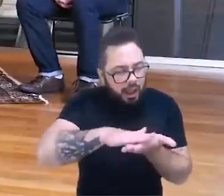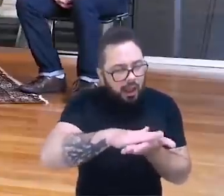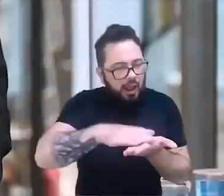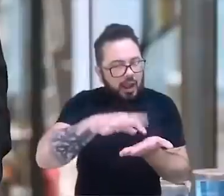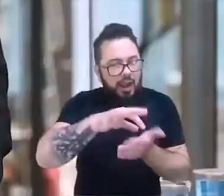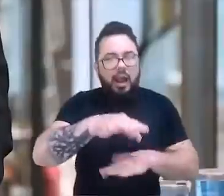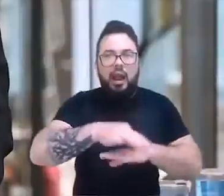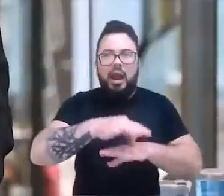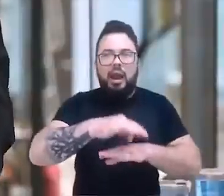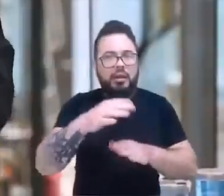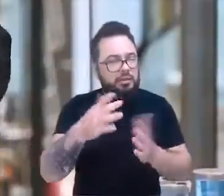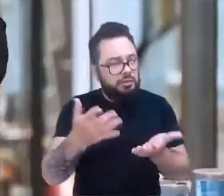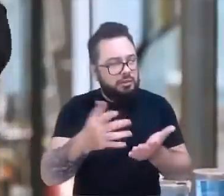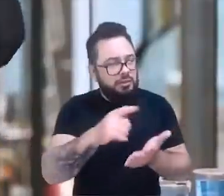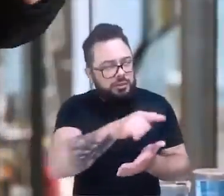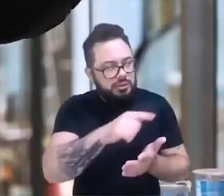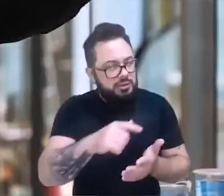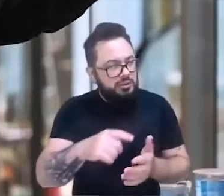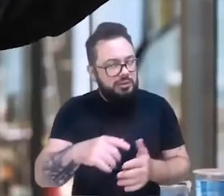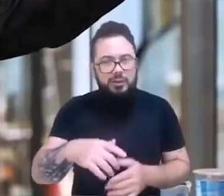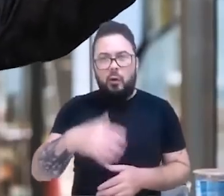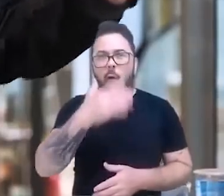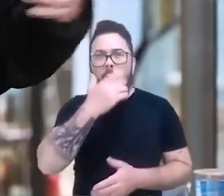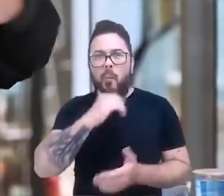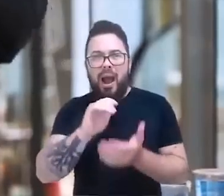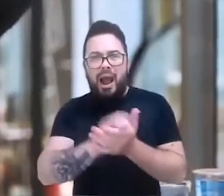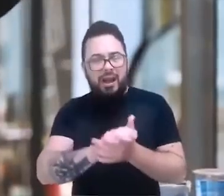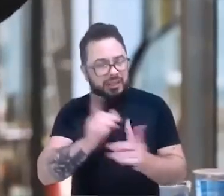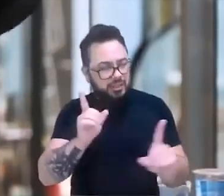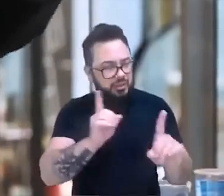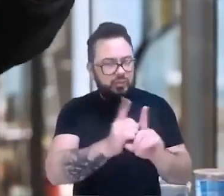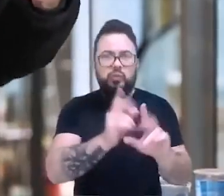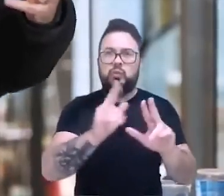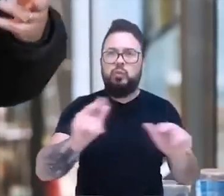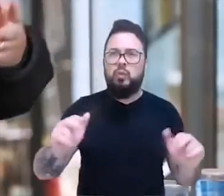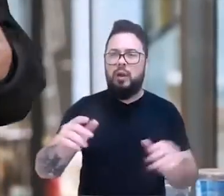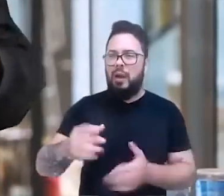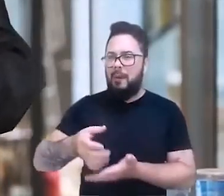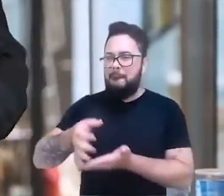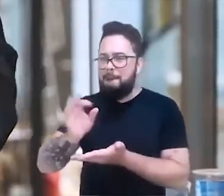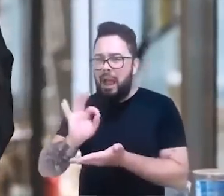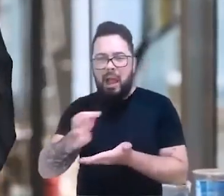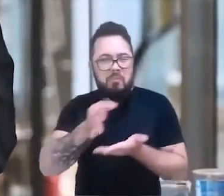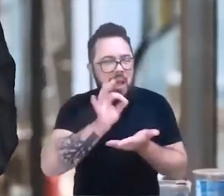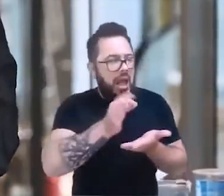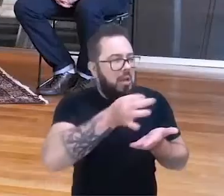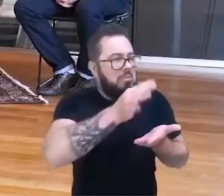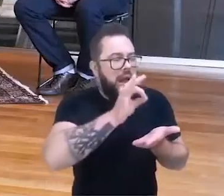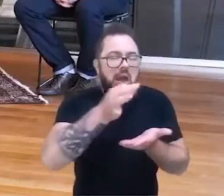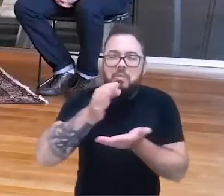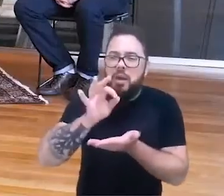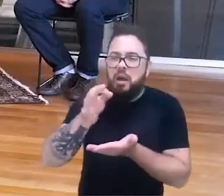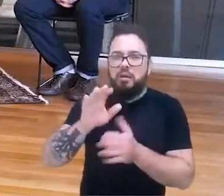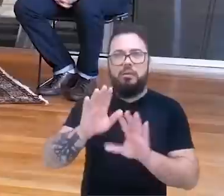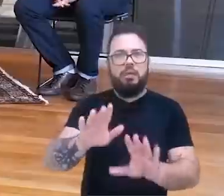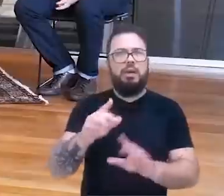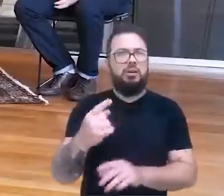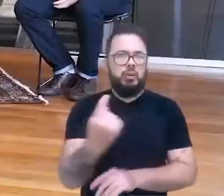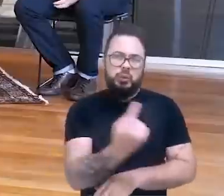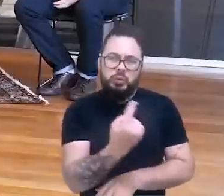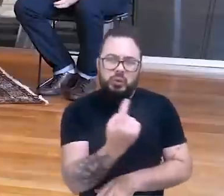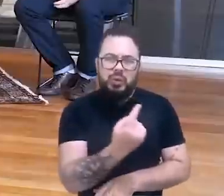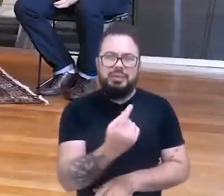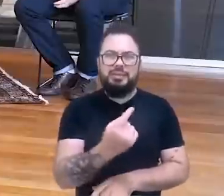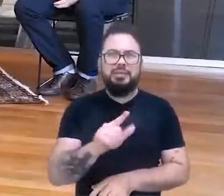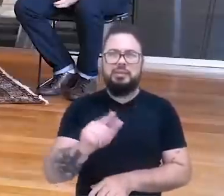é infeliz que o marido nunca vem ver e ela enche essa casa e é drinques é bebida mas é uma solidão que nem tantos